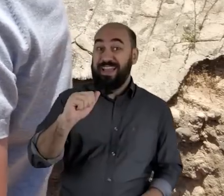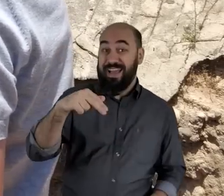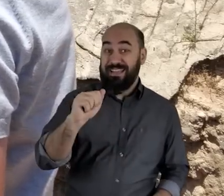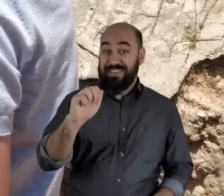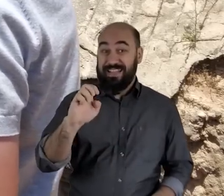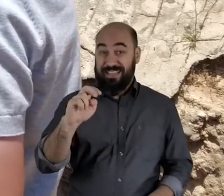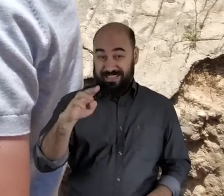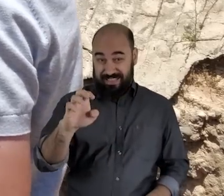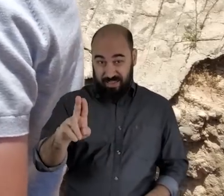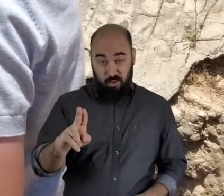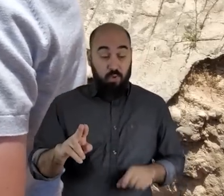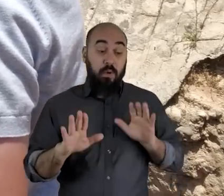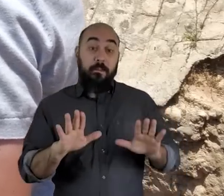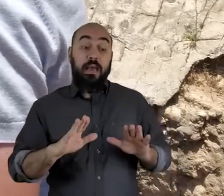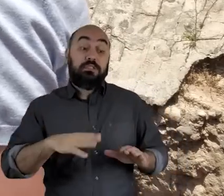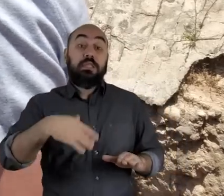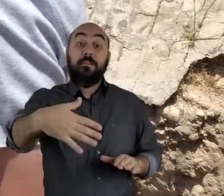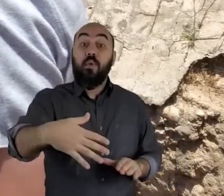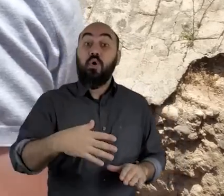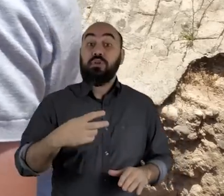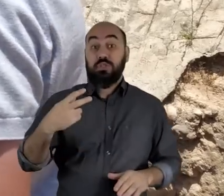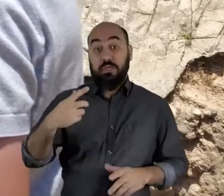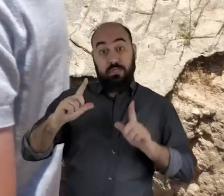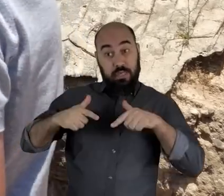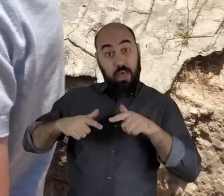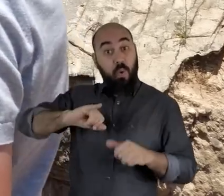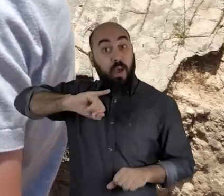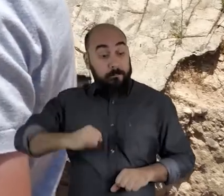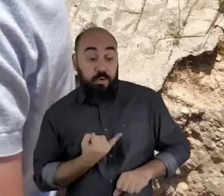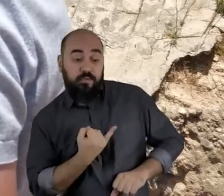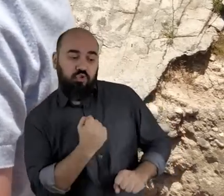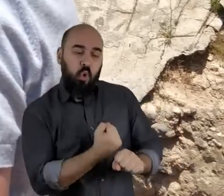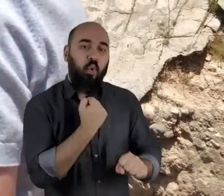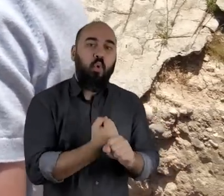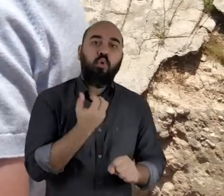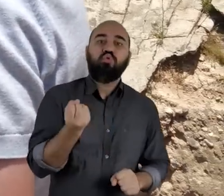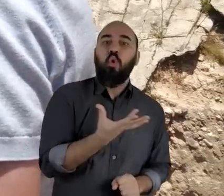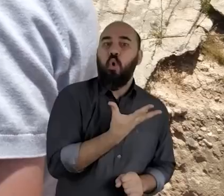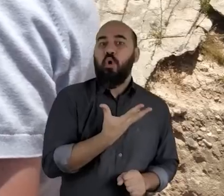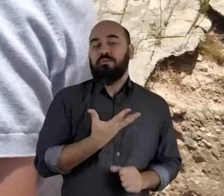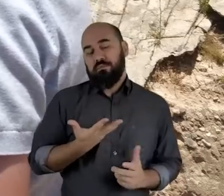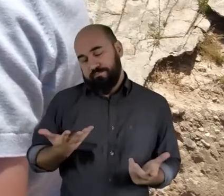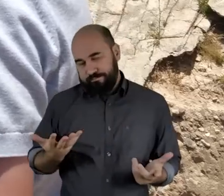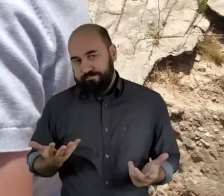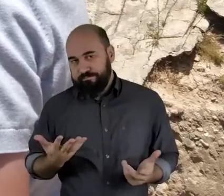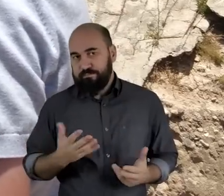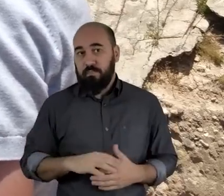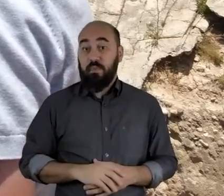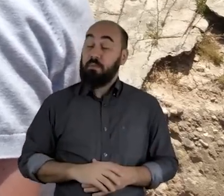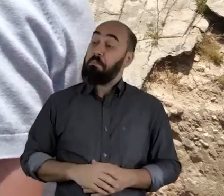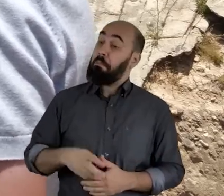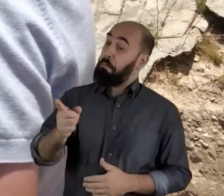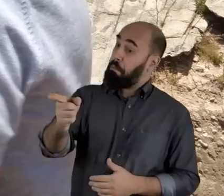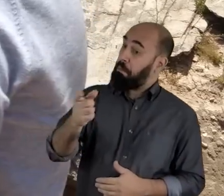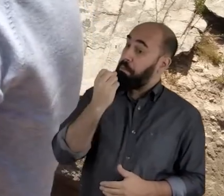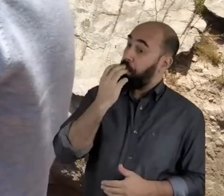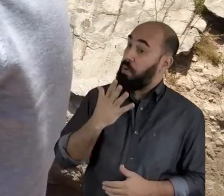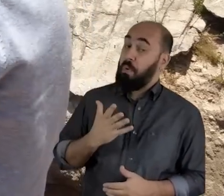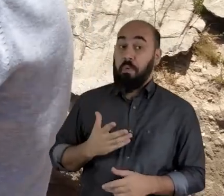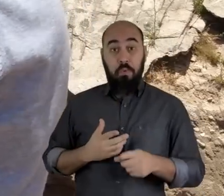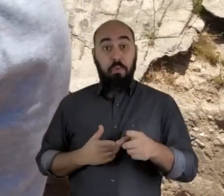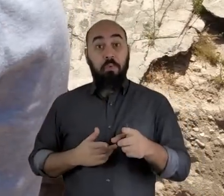também trabalha com teorias que às vezes podem ser revisadas, modificadas em relação à cronologia e em relação a outros elementos, não é isso?